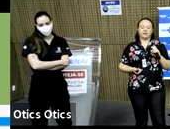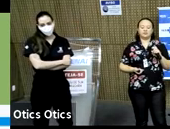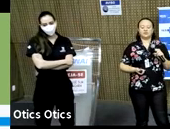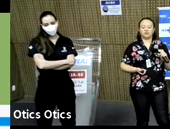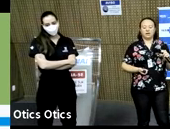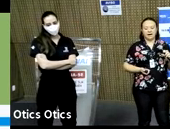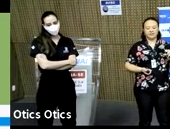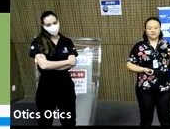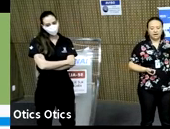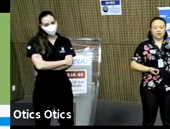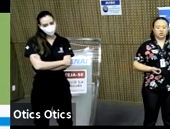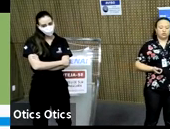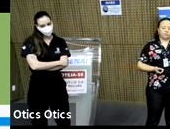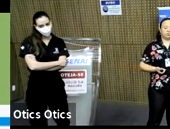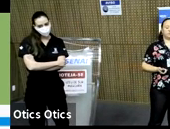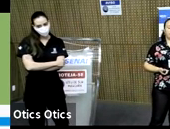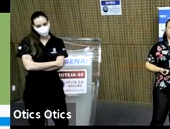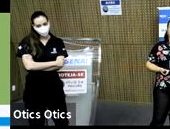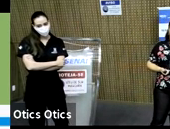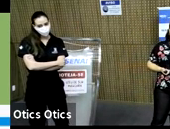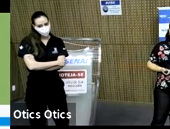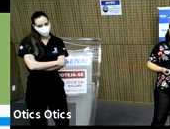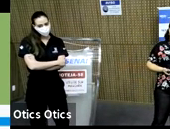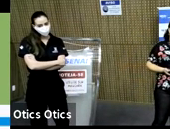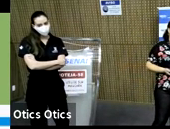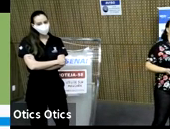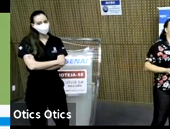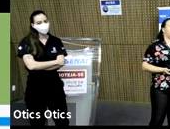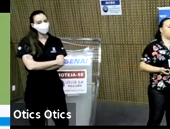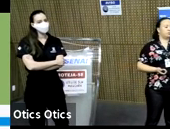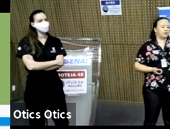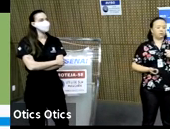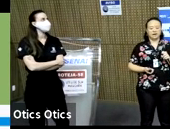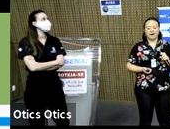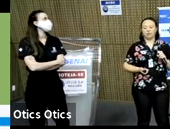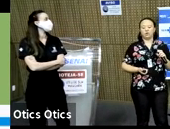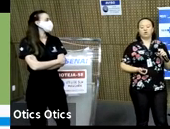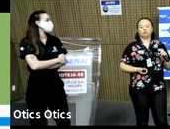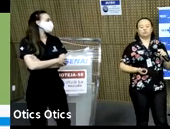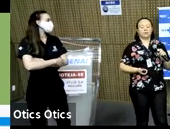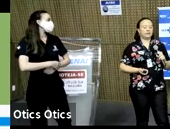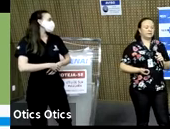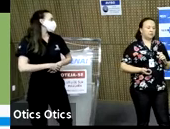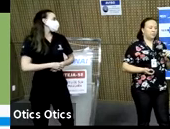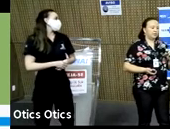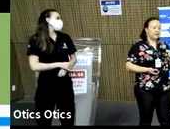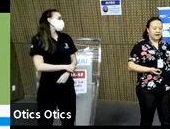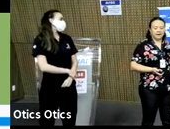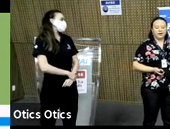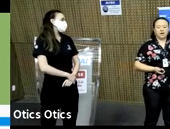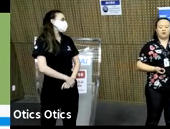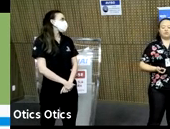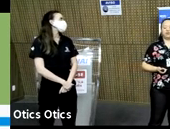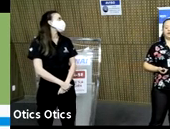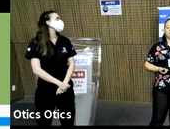Reuniões intersetoriais. Nós tivemos 2 reuniões agora em 2021, junto com o Conselho Local, junto com a liderança